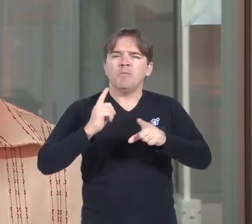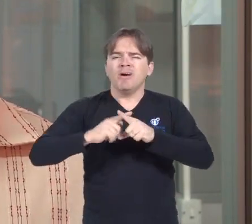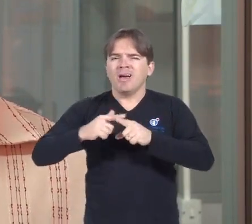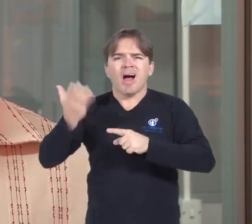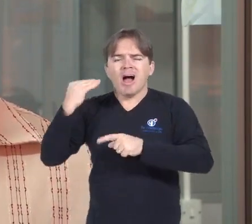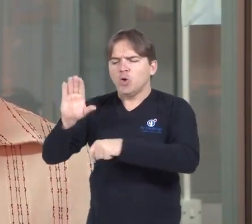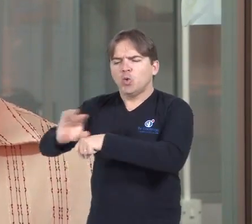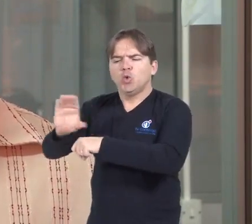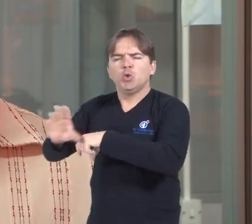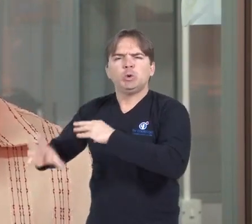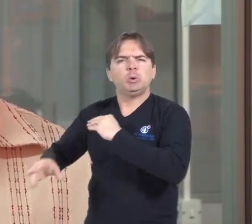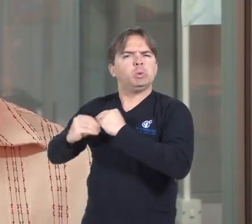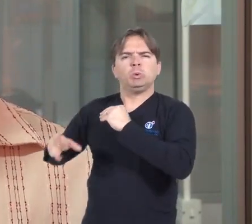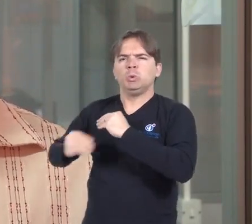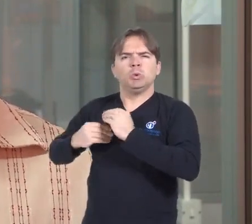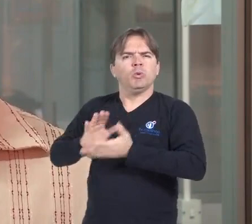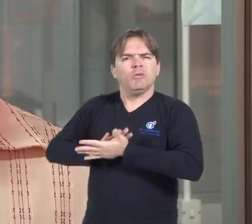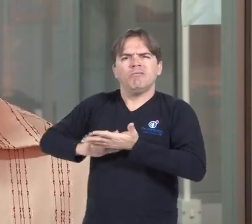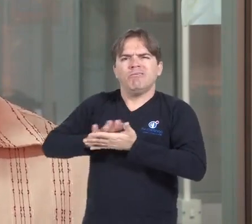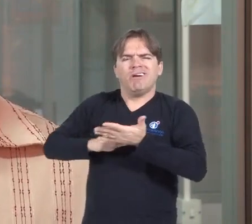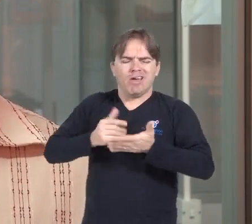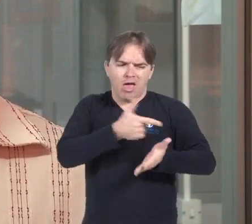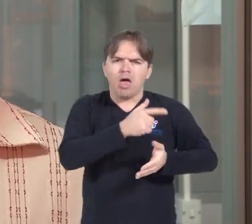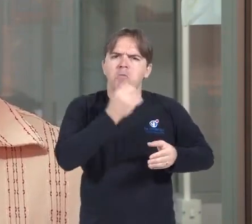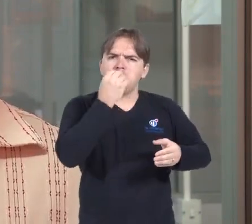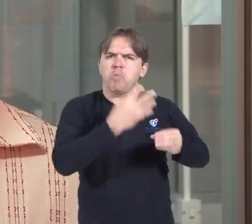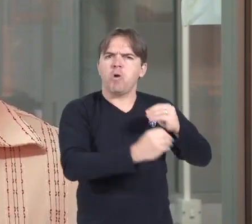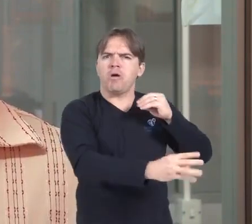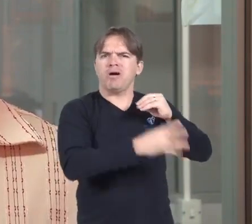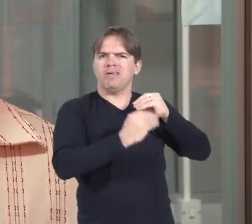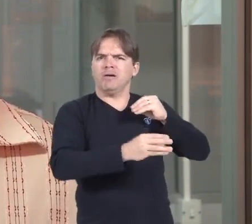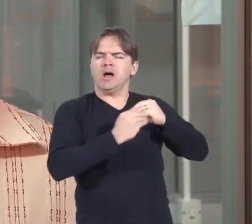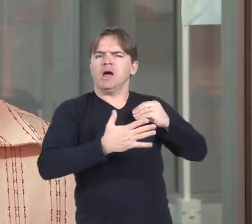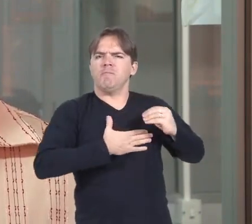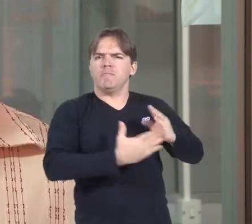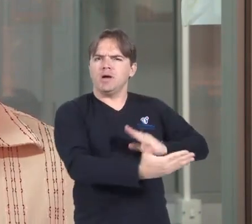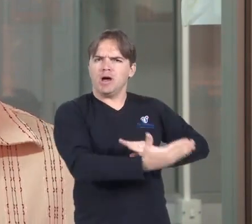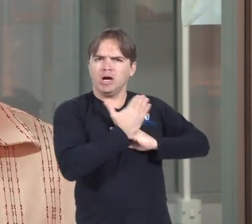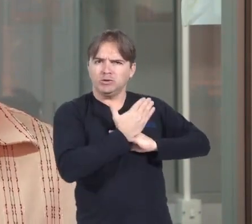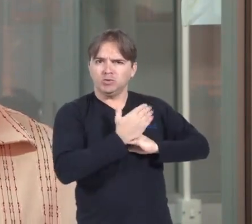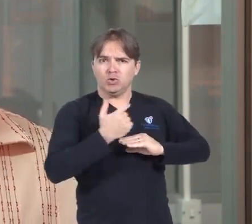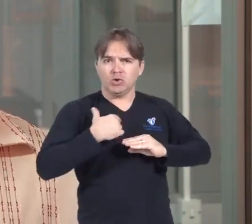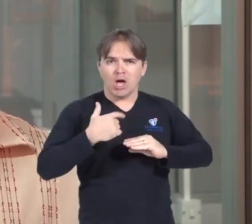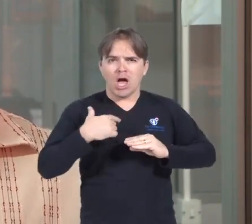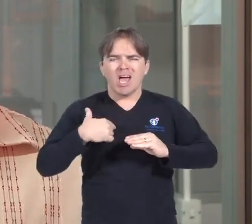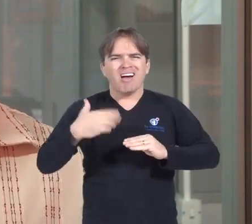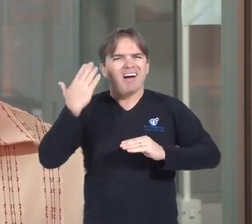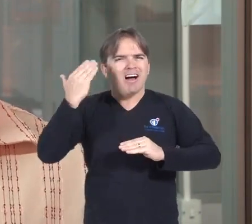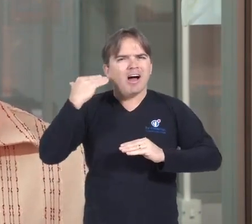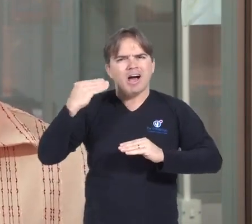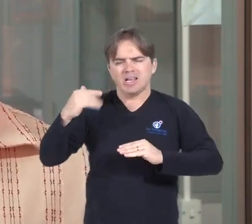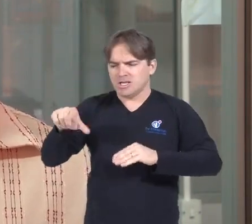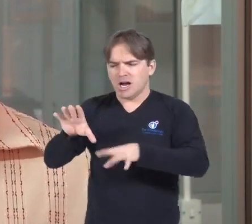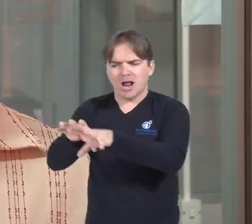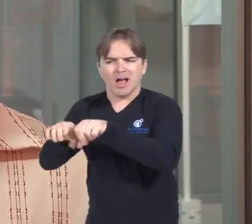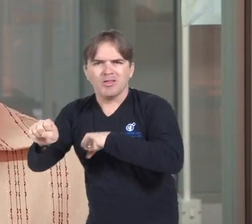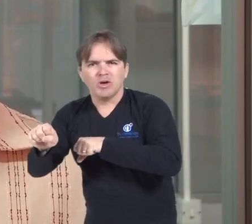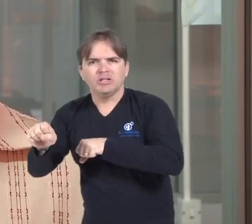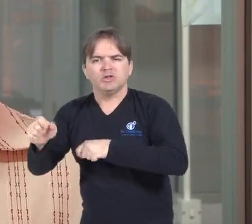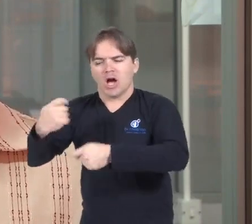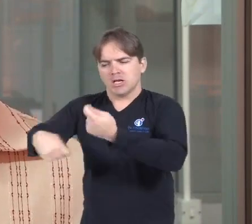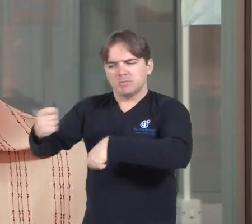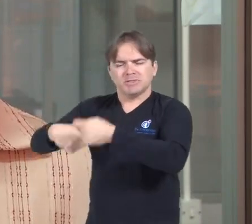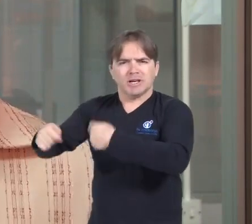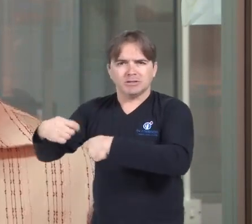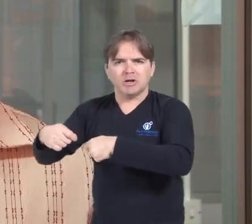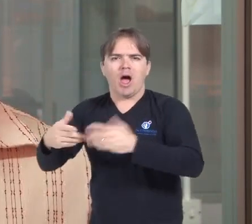anterior, e também me possibilitou a desenvolver a continuação da minha graduação anterior, que foi